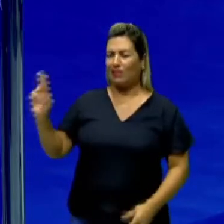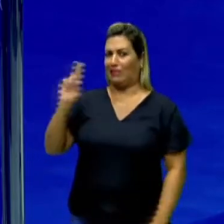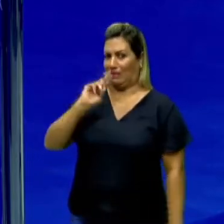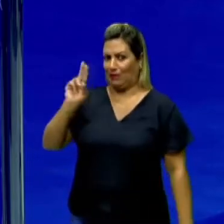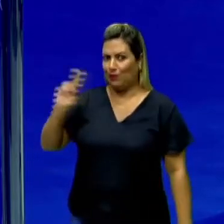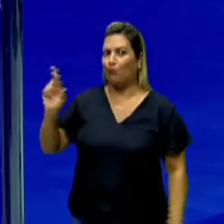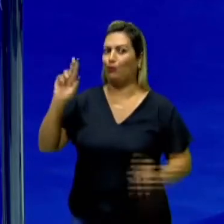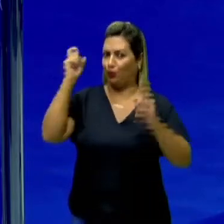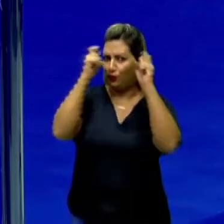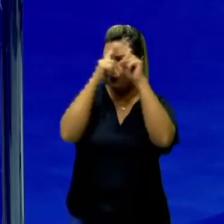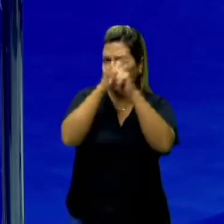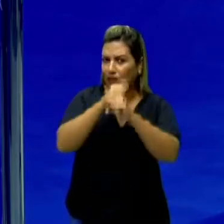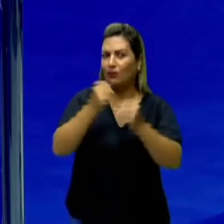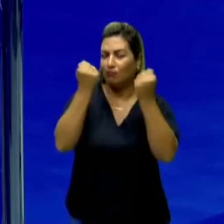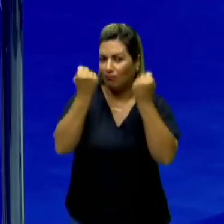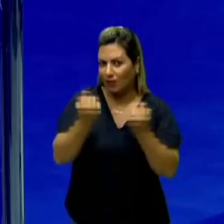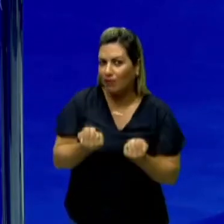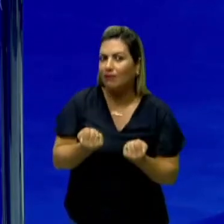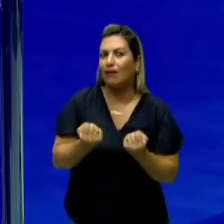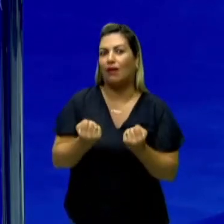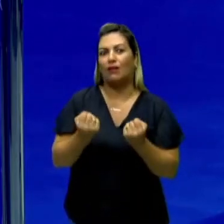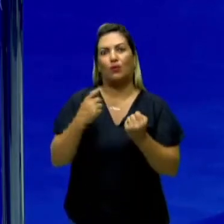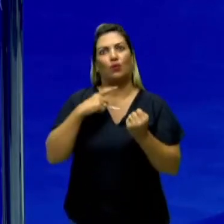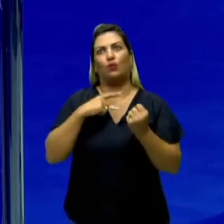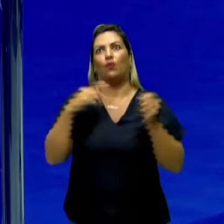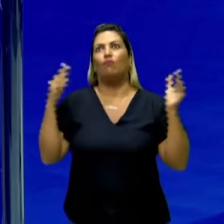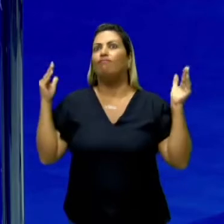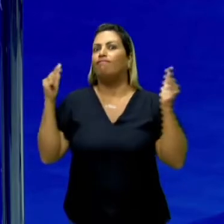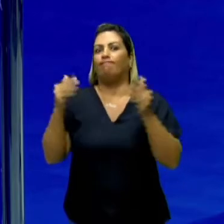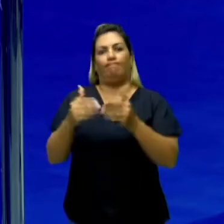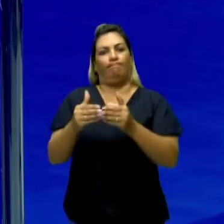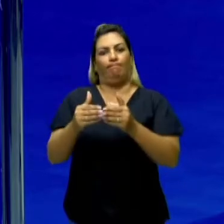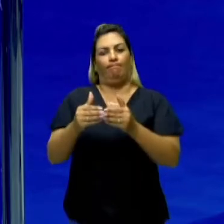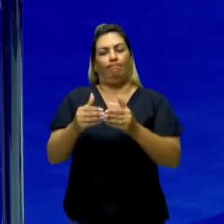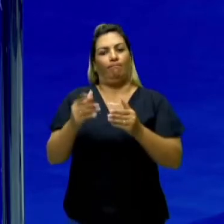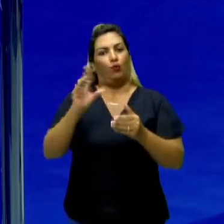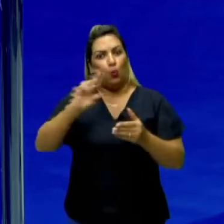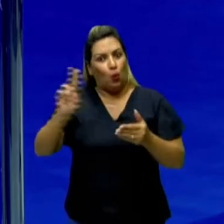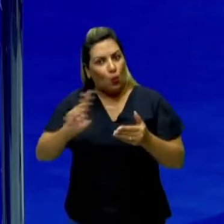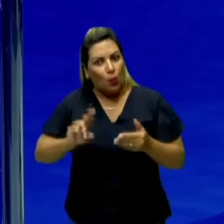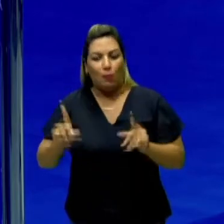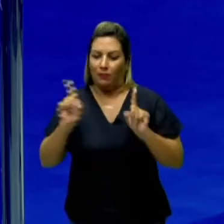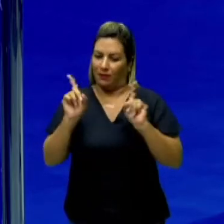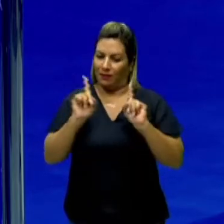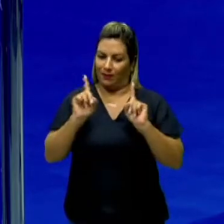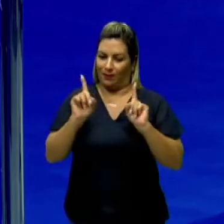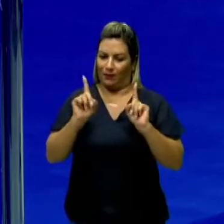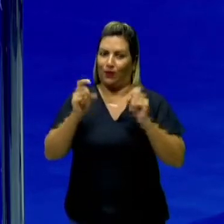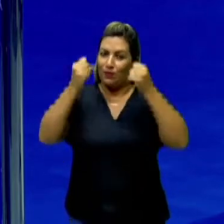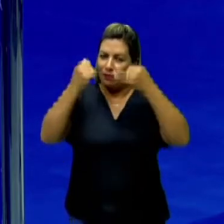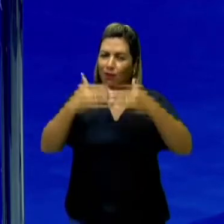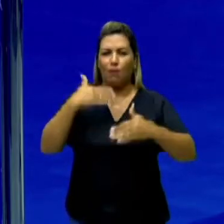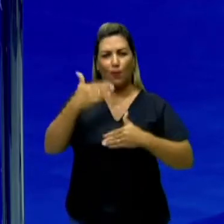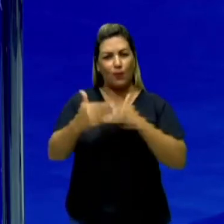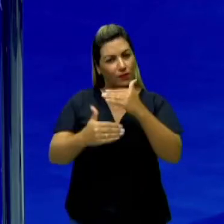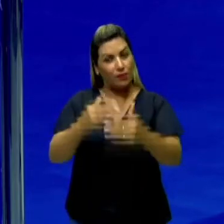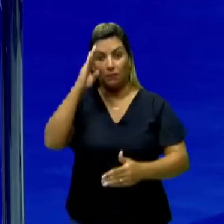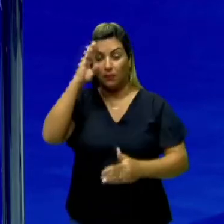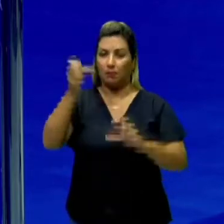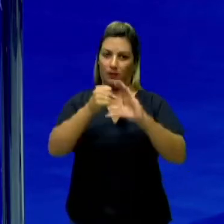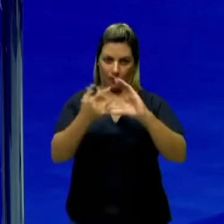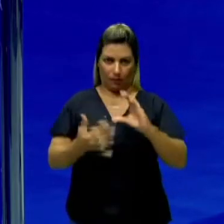esse é um tema um pouco pesado. Eu não vou ficar me atendo muito aos nomes, eu vou falar mais dos processos e as